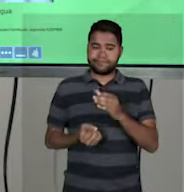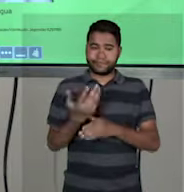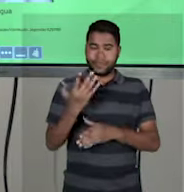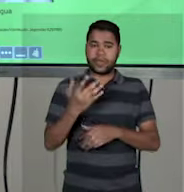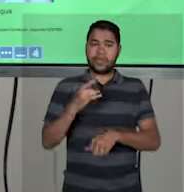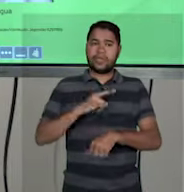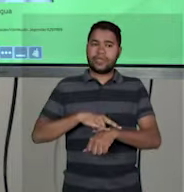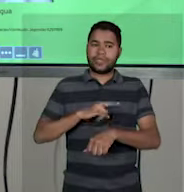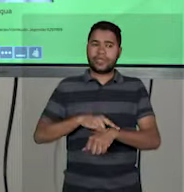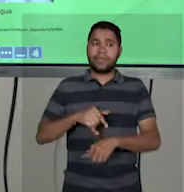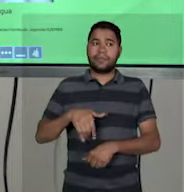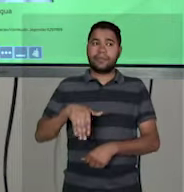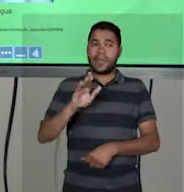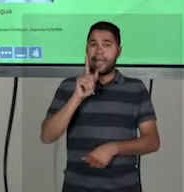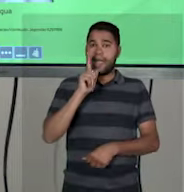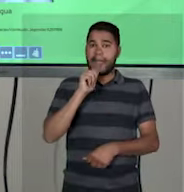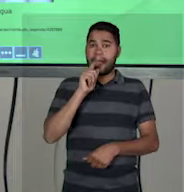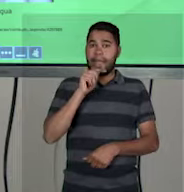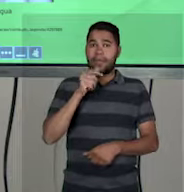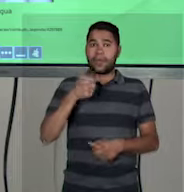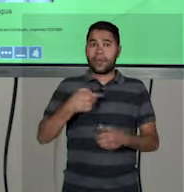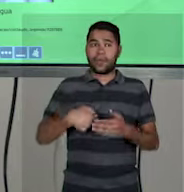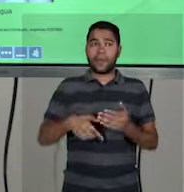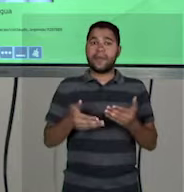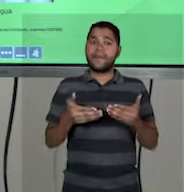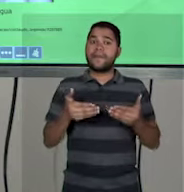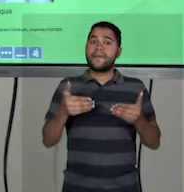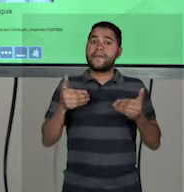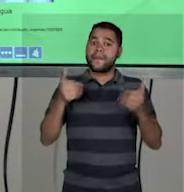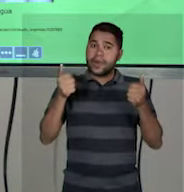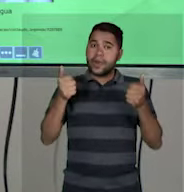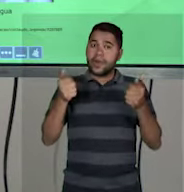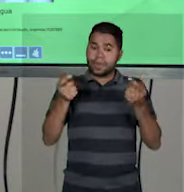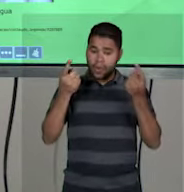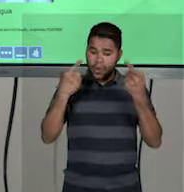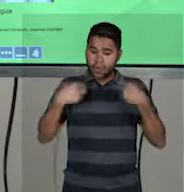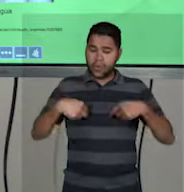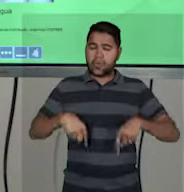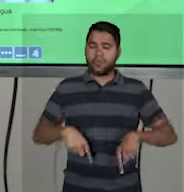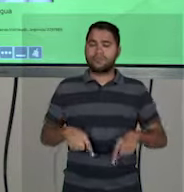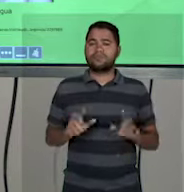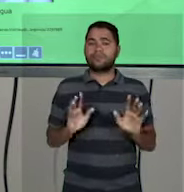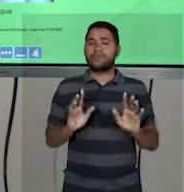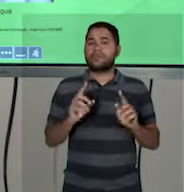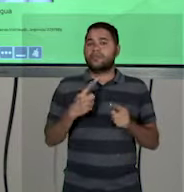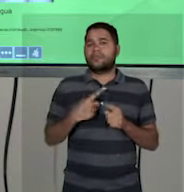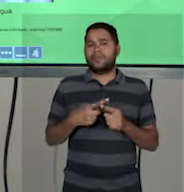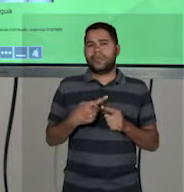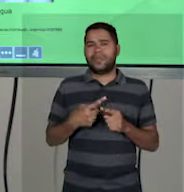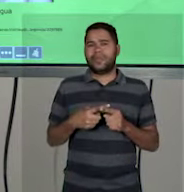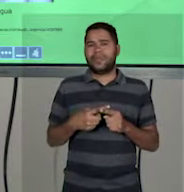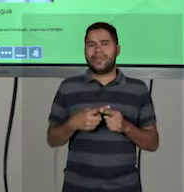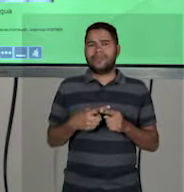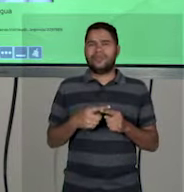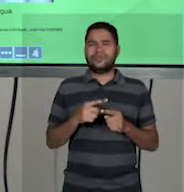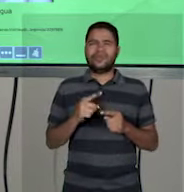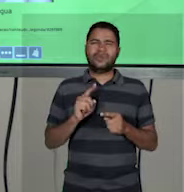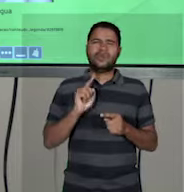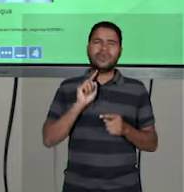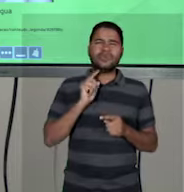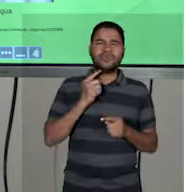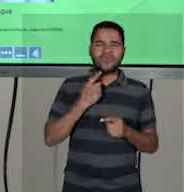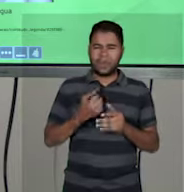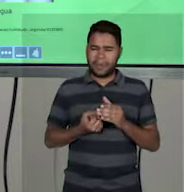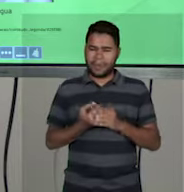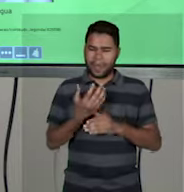urina, quanto mais água você ingere, melhor é para o seu organismo. Até porque as toxinas que são